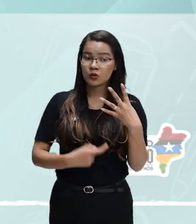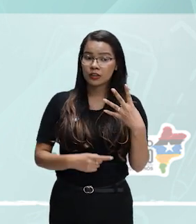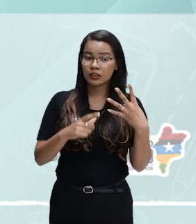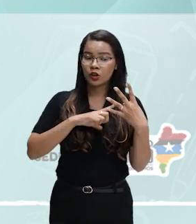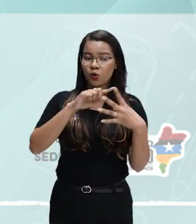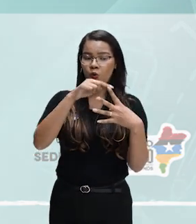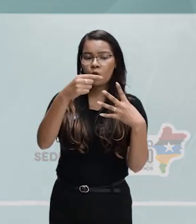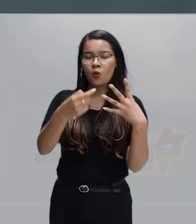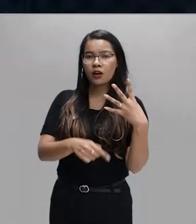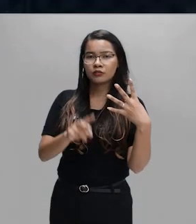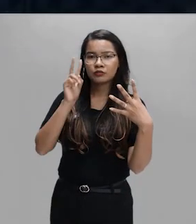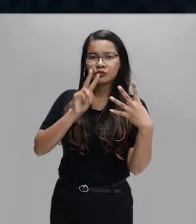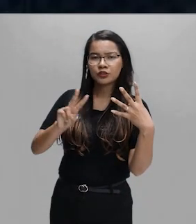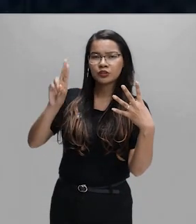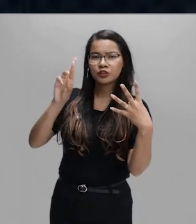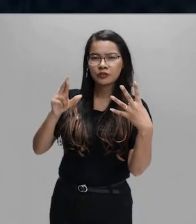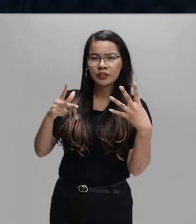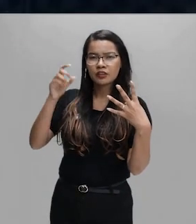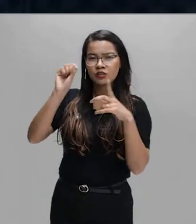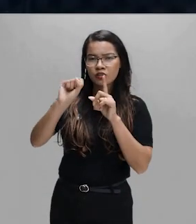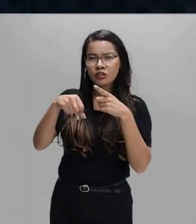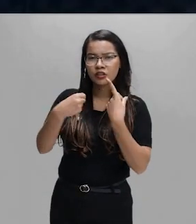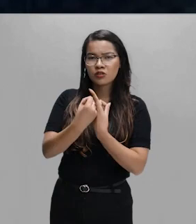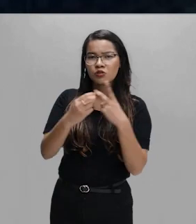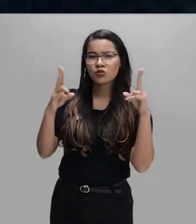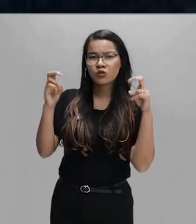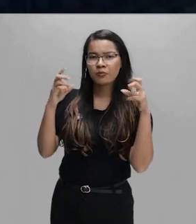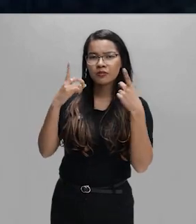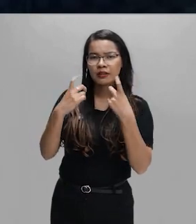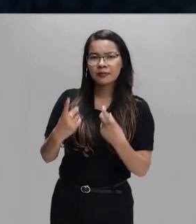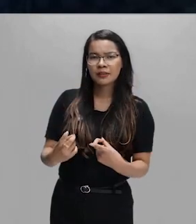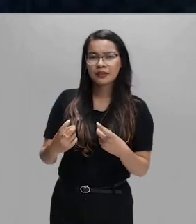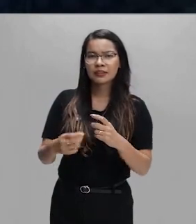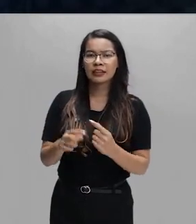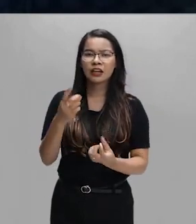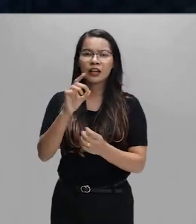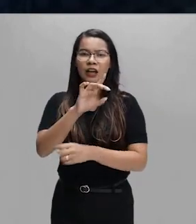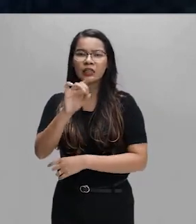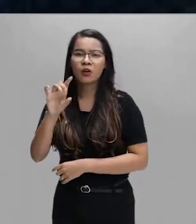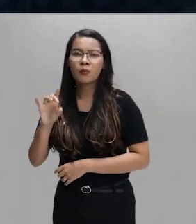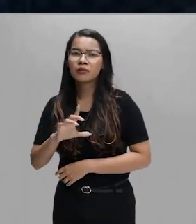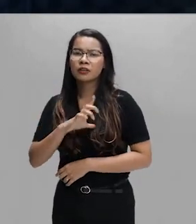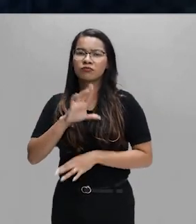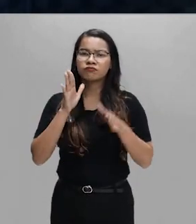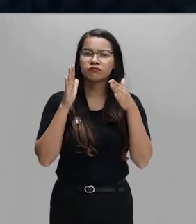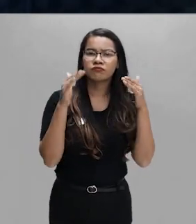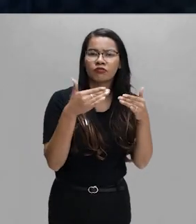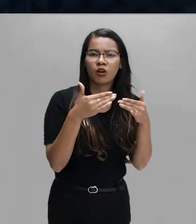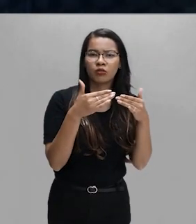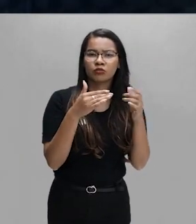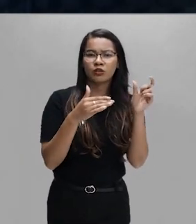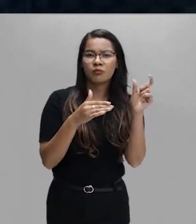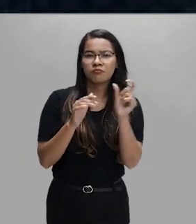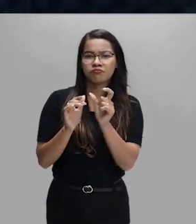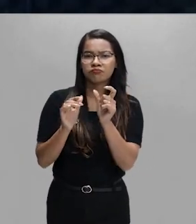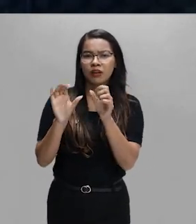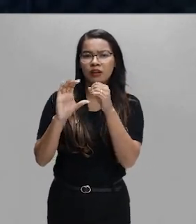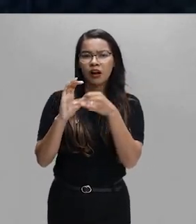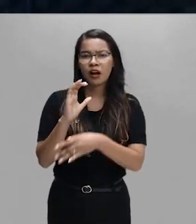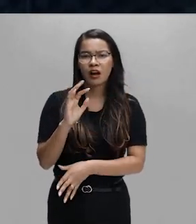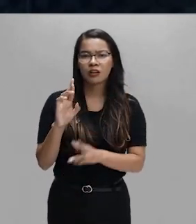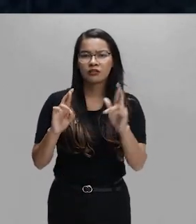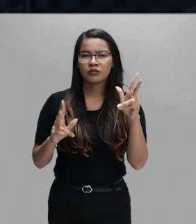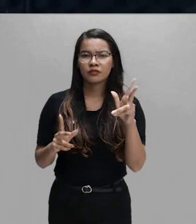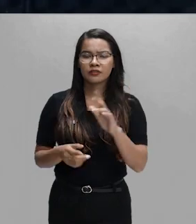sociologia sobre o tema criminalidade. Cada uma é focada em determinado fator, em determinada característica, ok? Esse